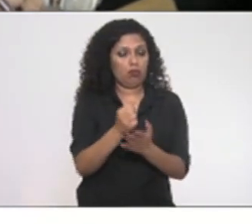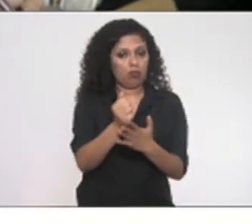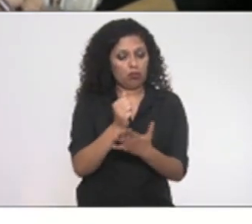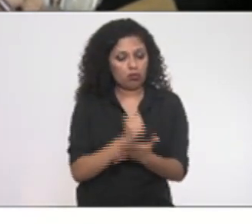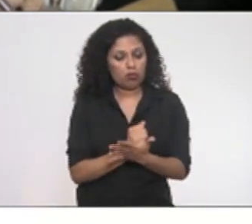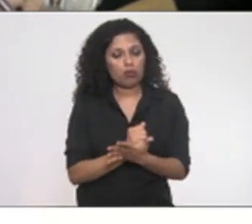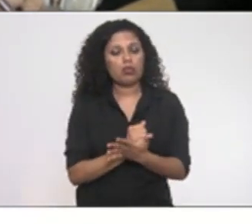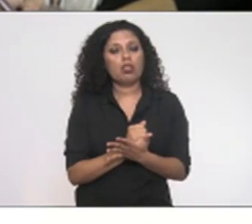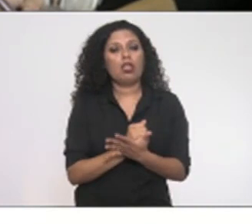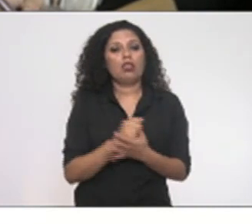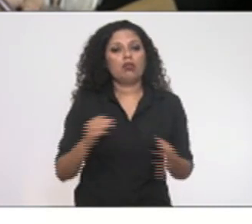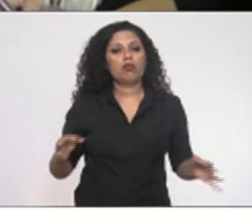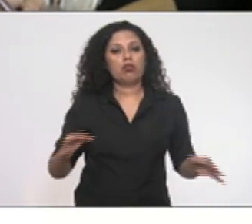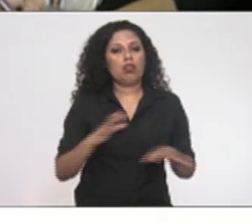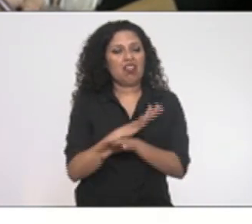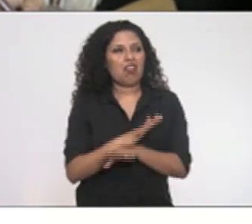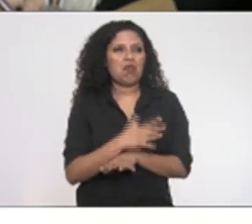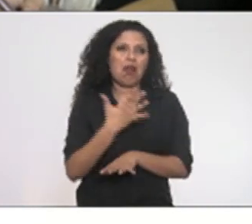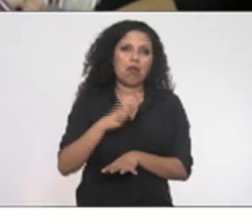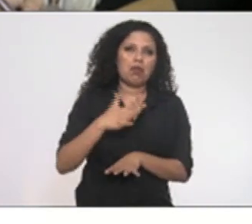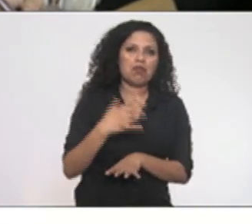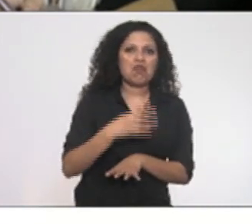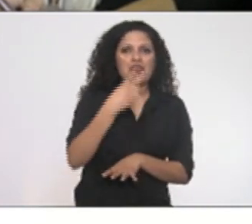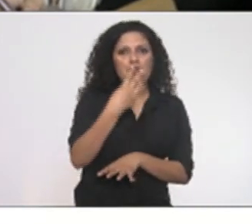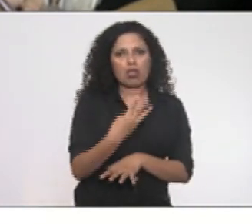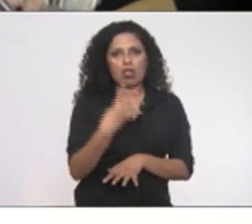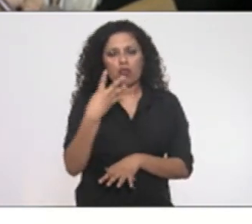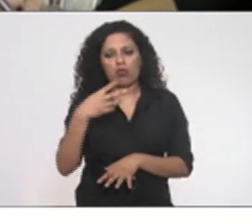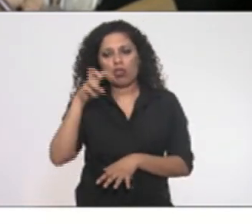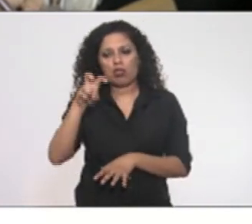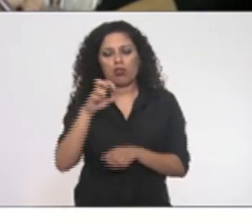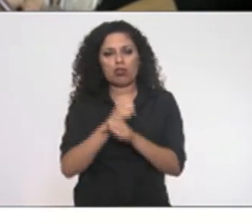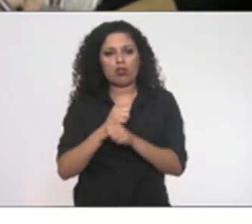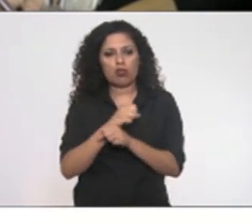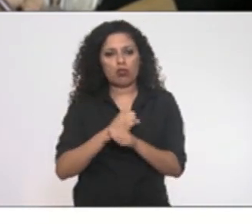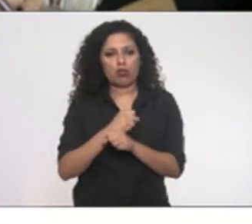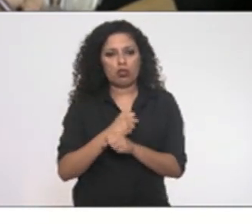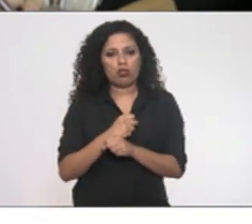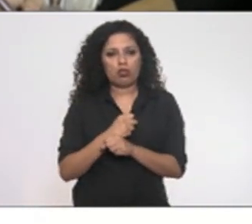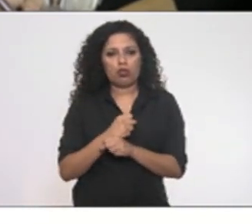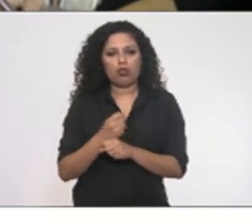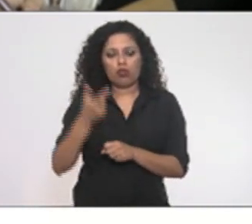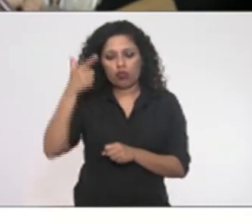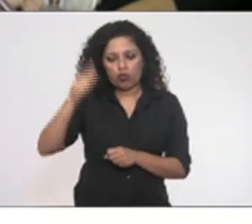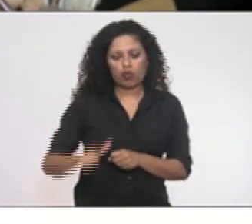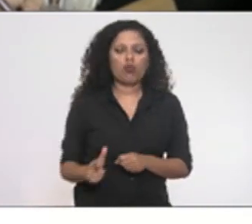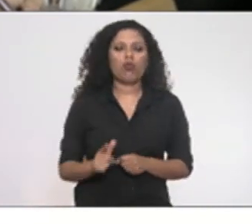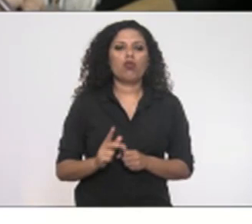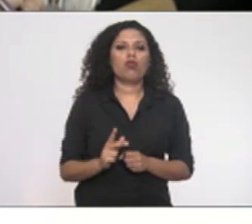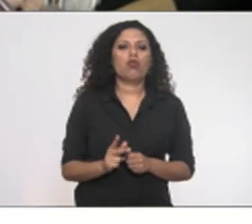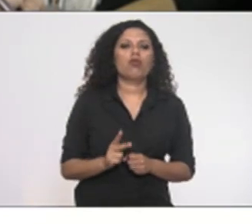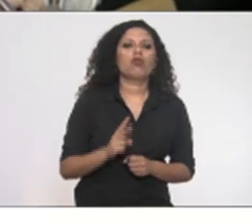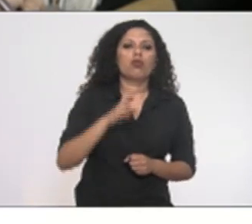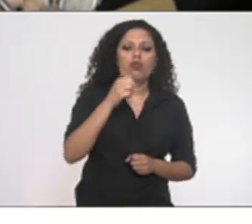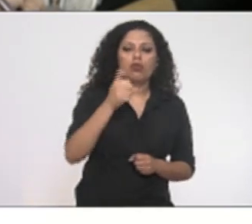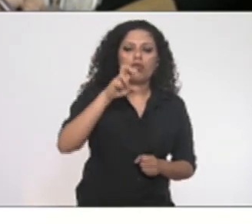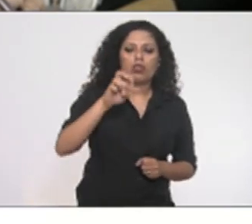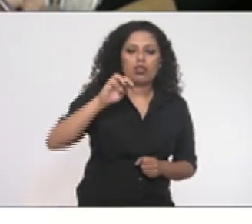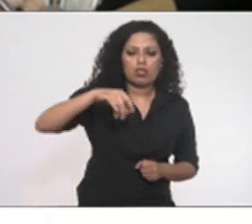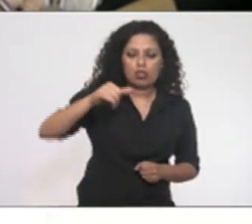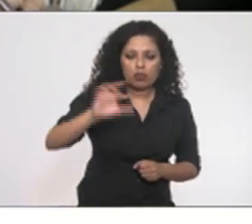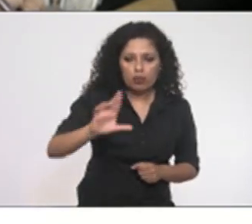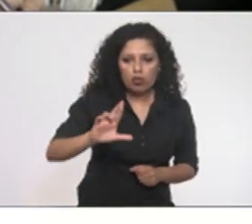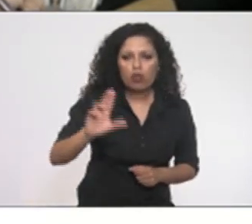esse contrato, que a gente espera que dure mais uns 3 ou 4 ou 5 anos, ela não renove mais do que 15 milhões, ou seja, liberaria para os